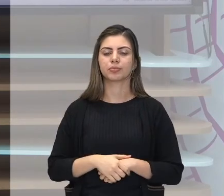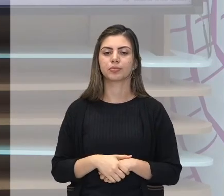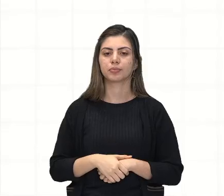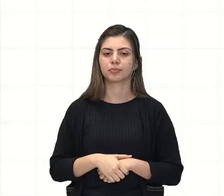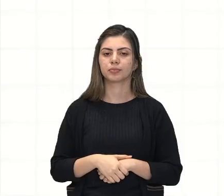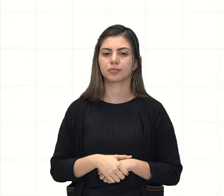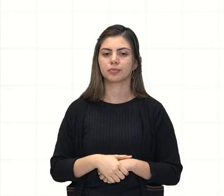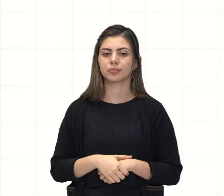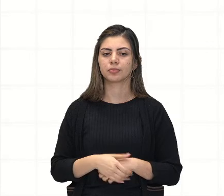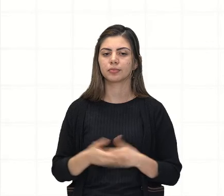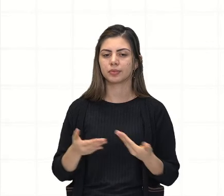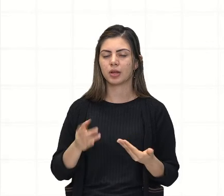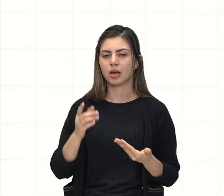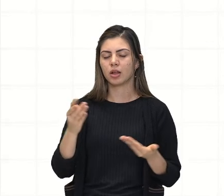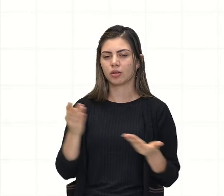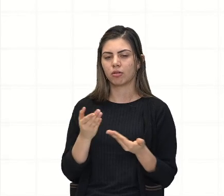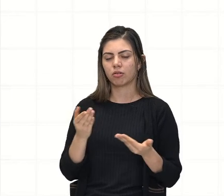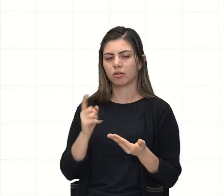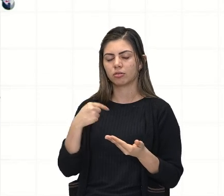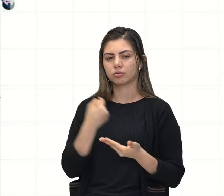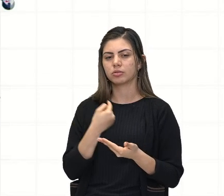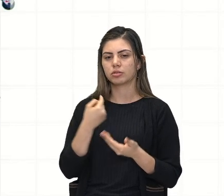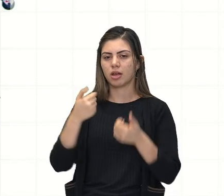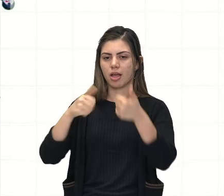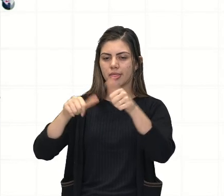então, todas as nossas